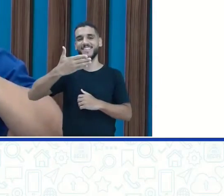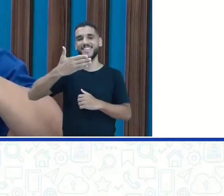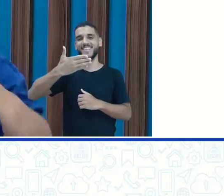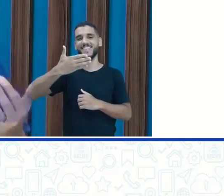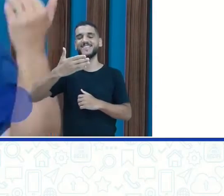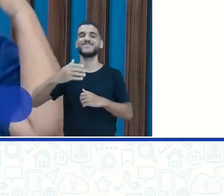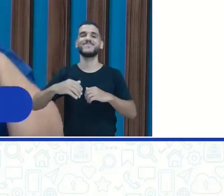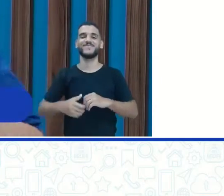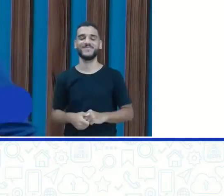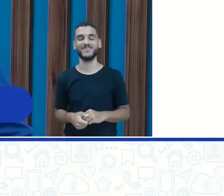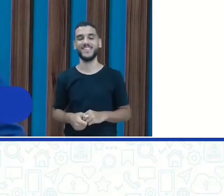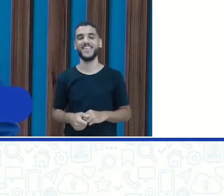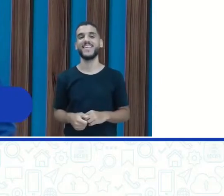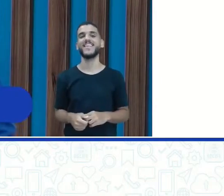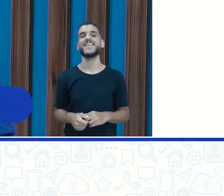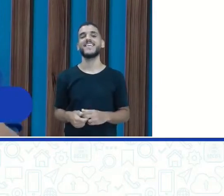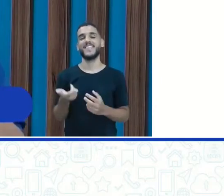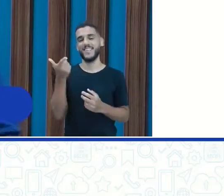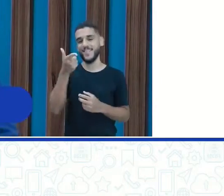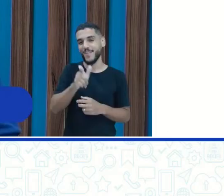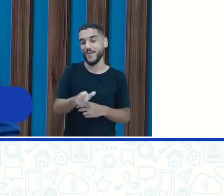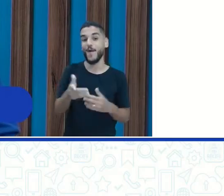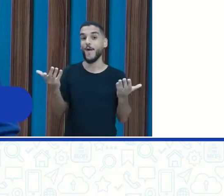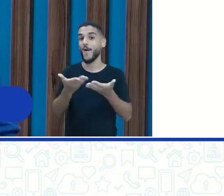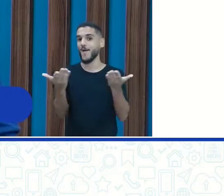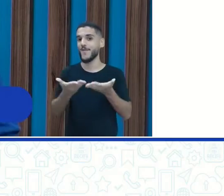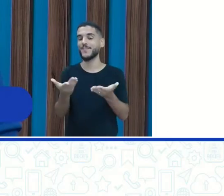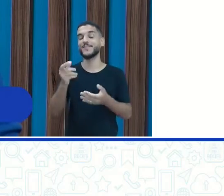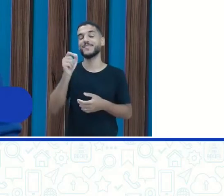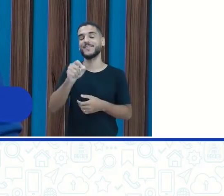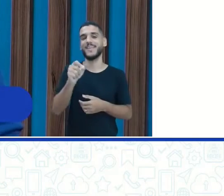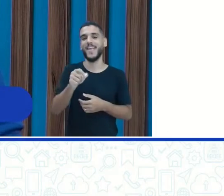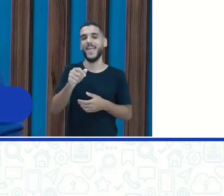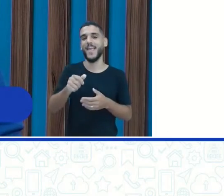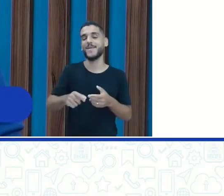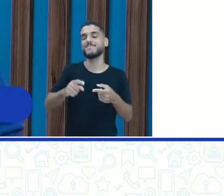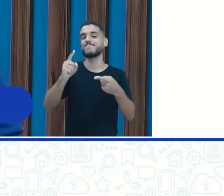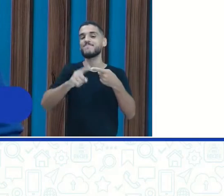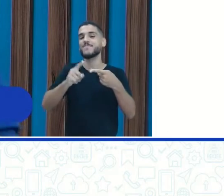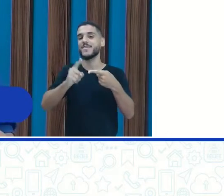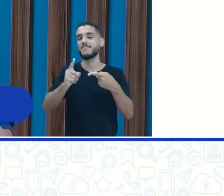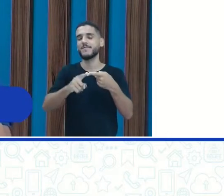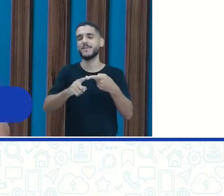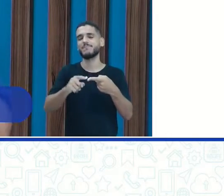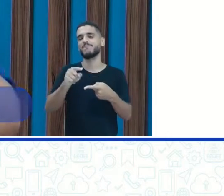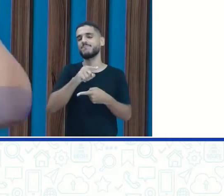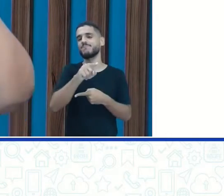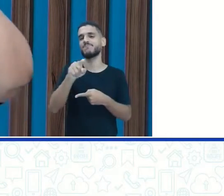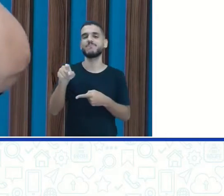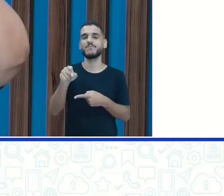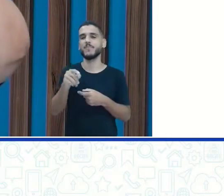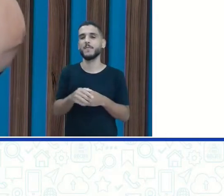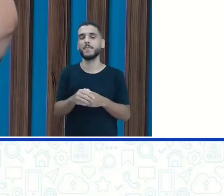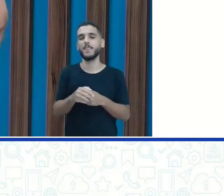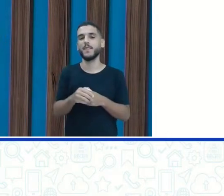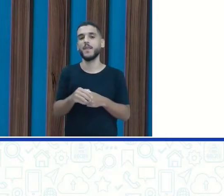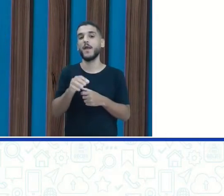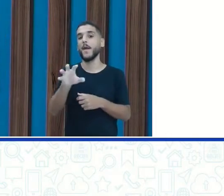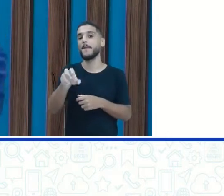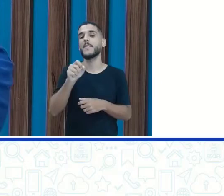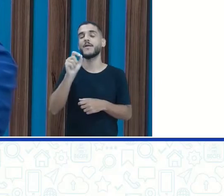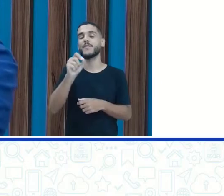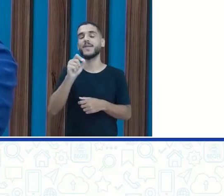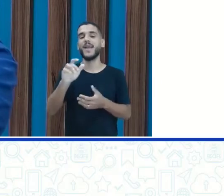dó. E de novo, só que hoje, primeiro, eu quero que vocês peguem